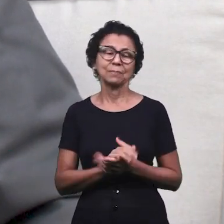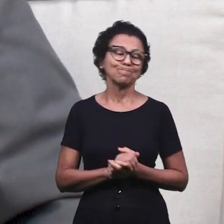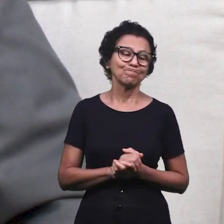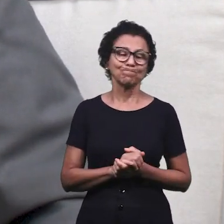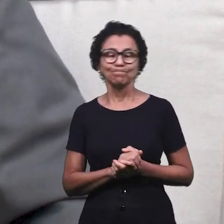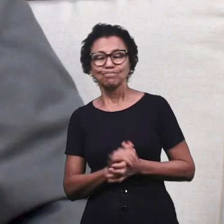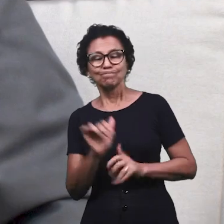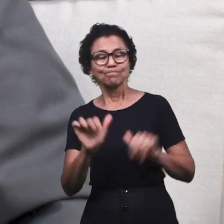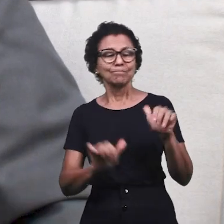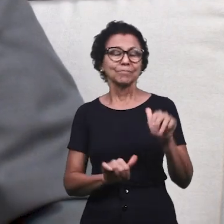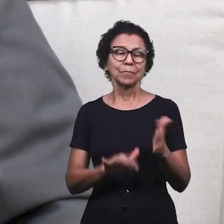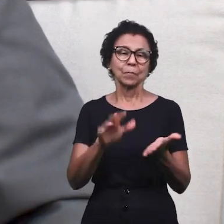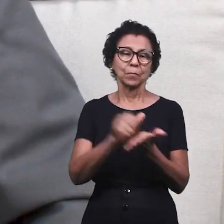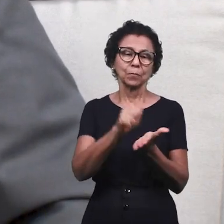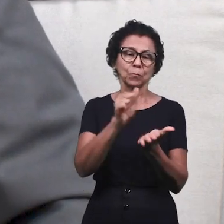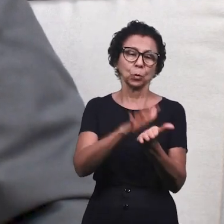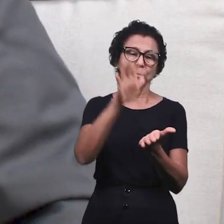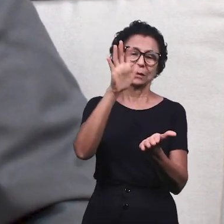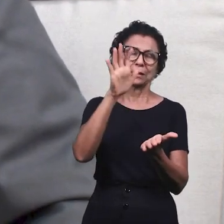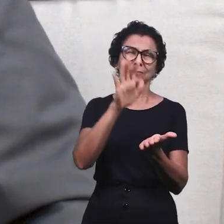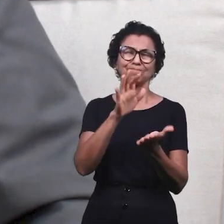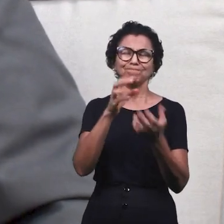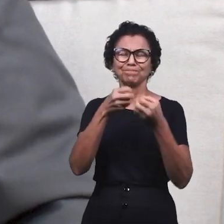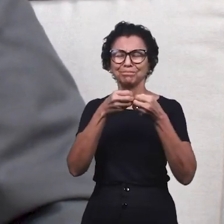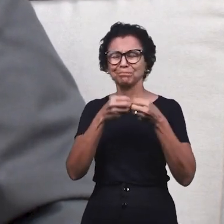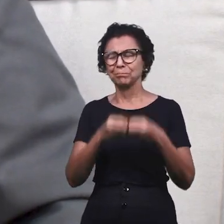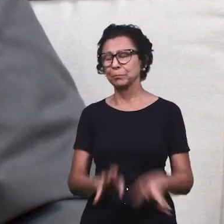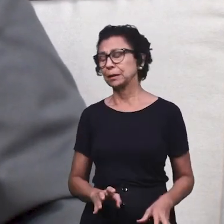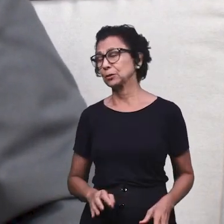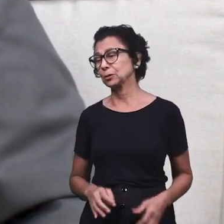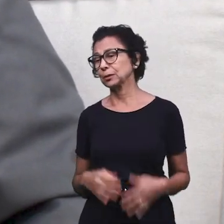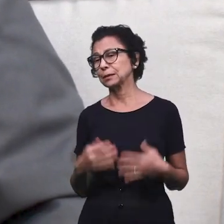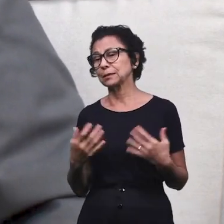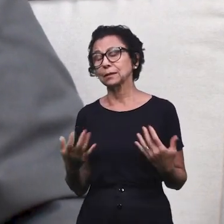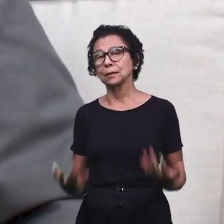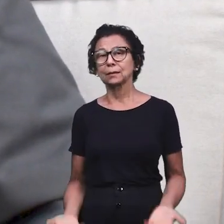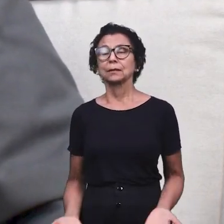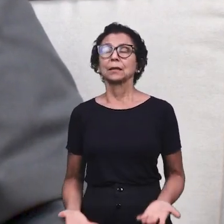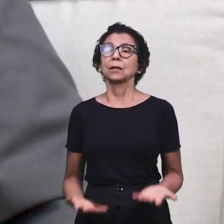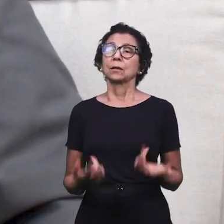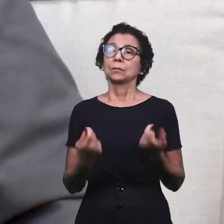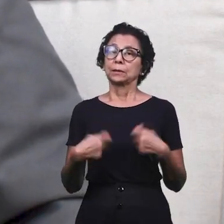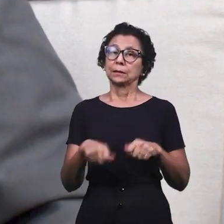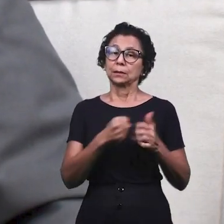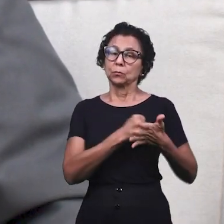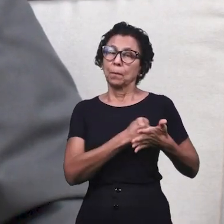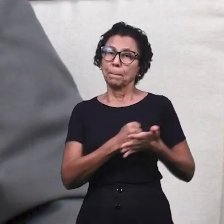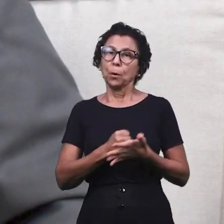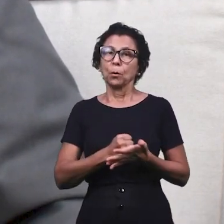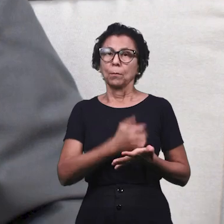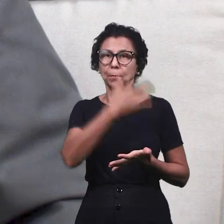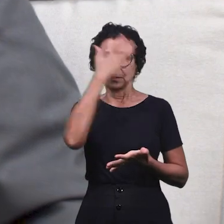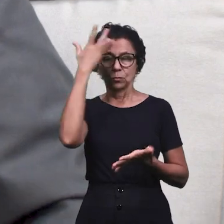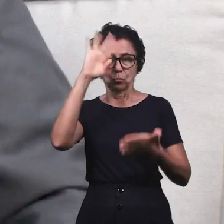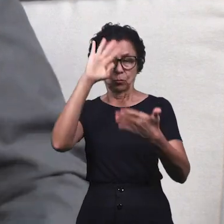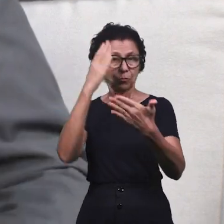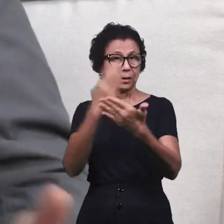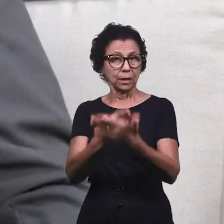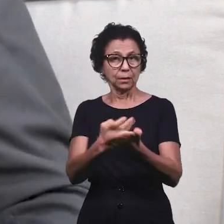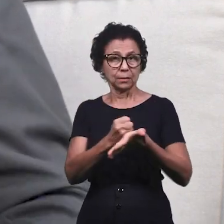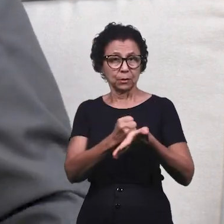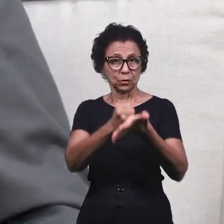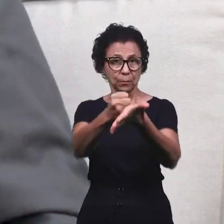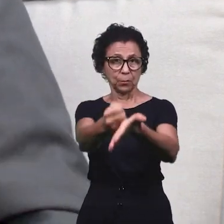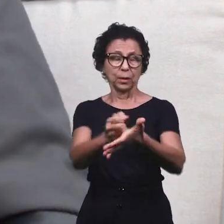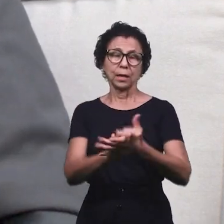multa, alguma questão ali que vai te trazer um prejuízo. Então, é estar bem assessorado, buscar uma pessoa de confiança, às